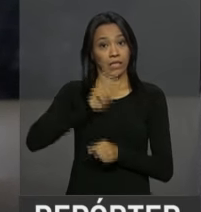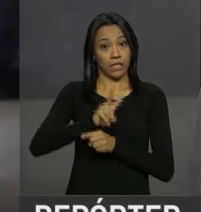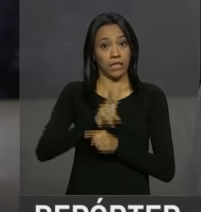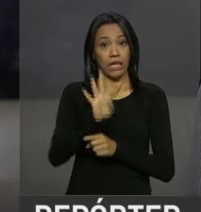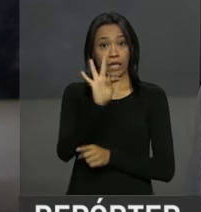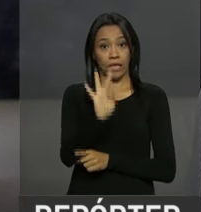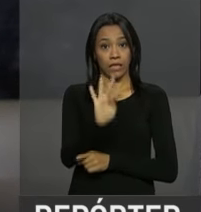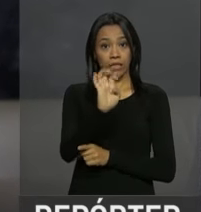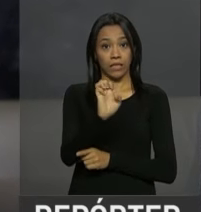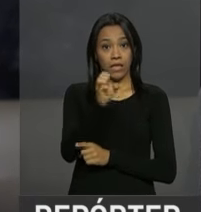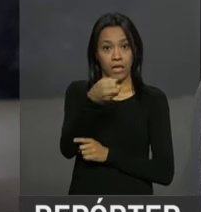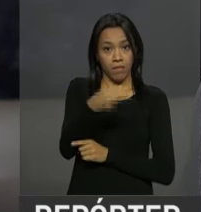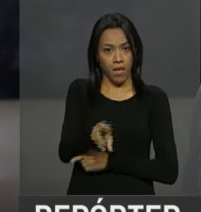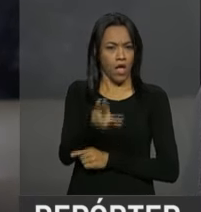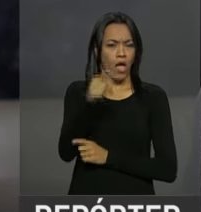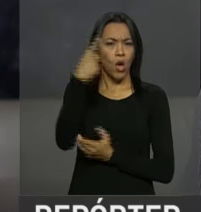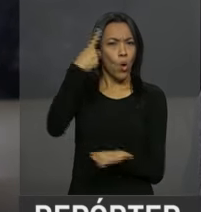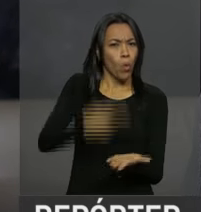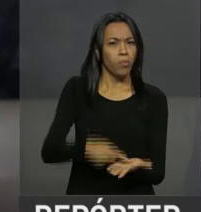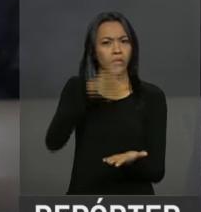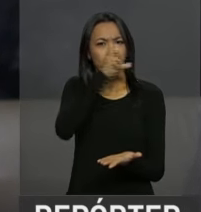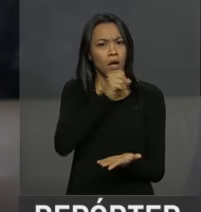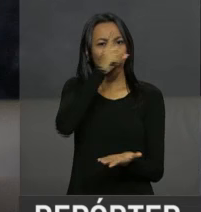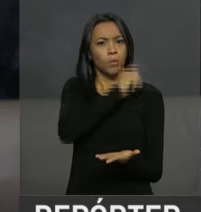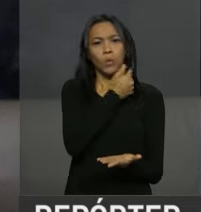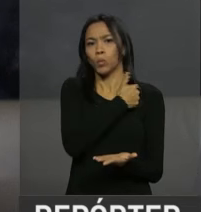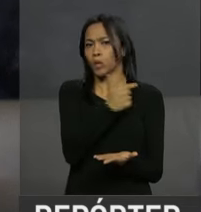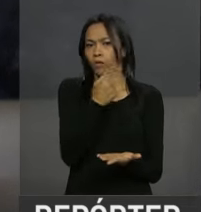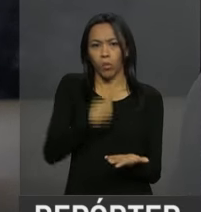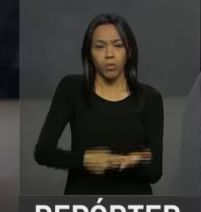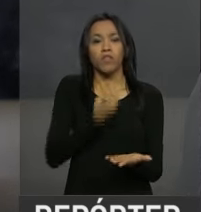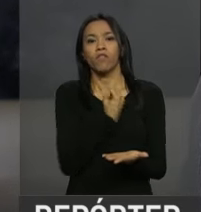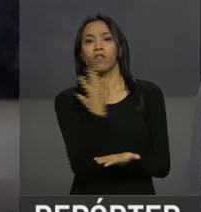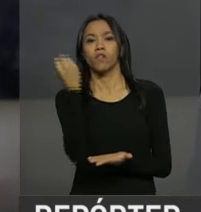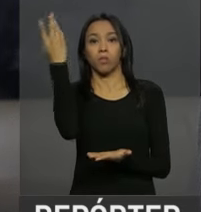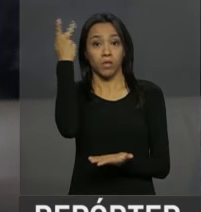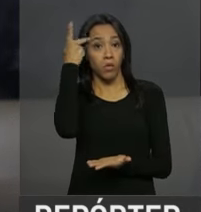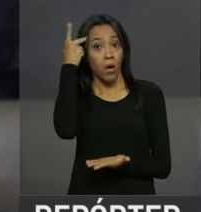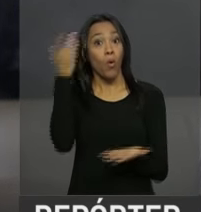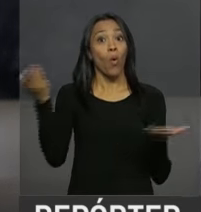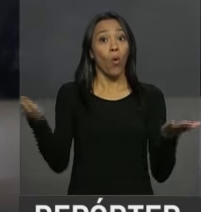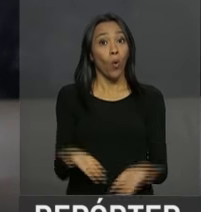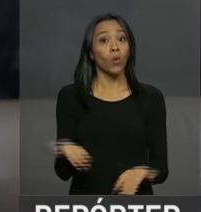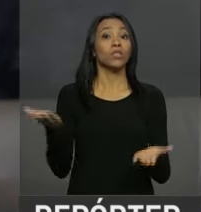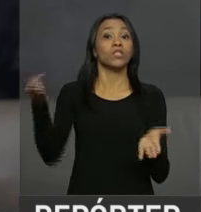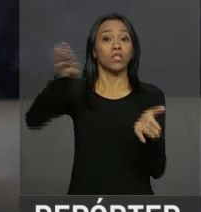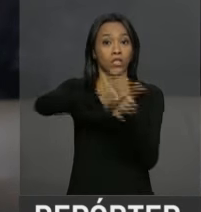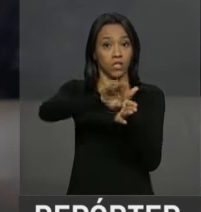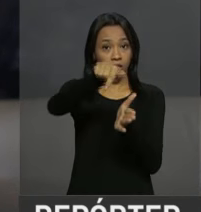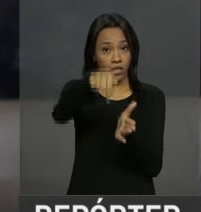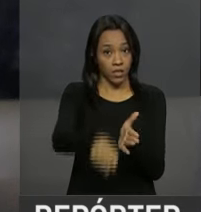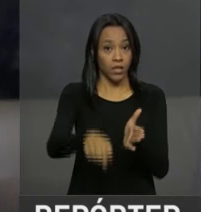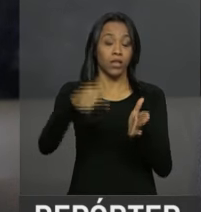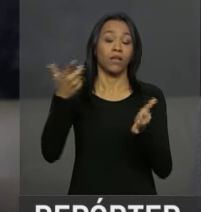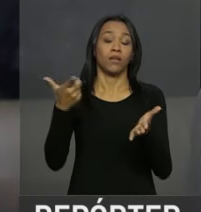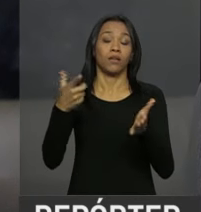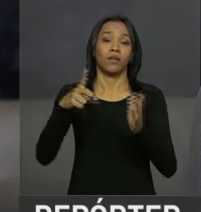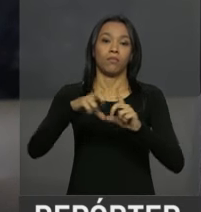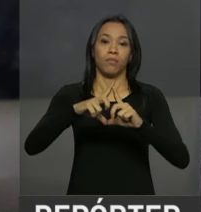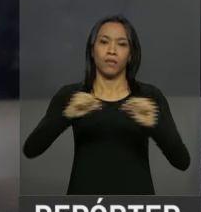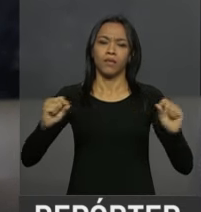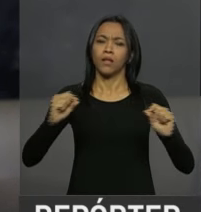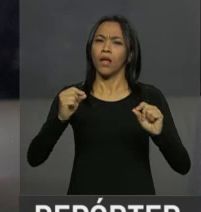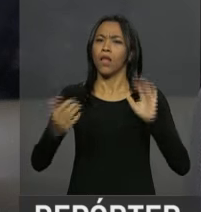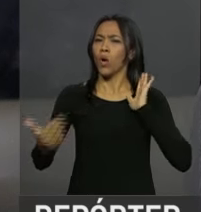compromissos oficiais neste final de semana. Ele viajou para São Paulo, retorna hoje a Brasília e aí a gente lembra que na